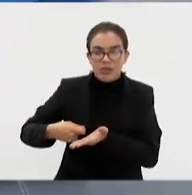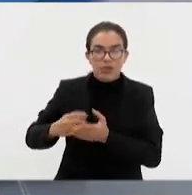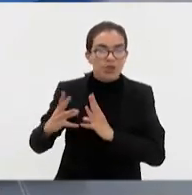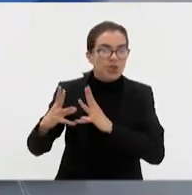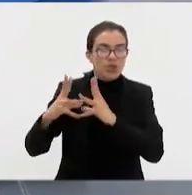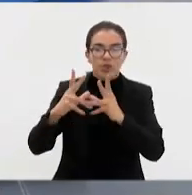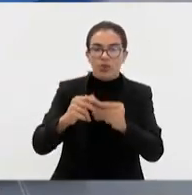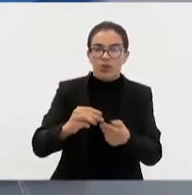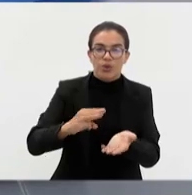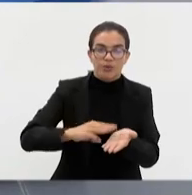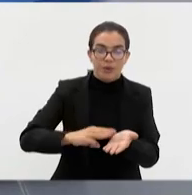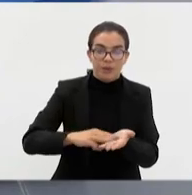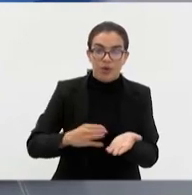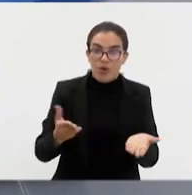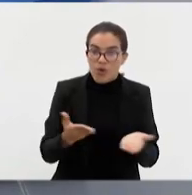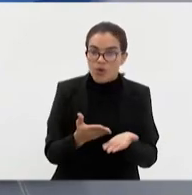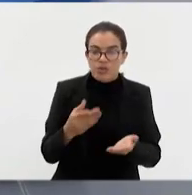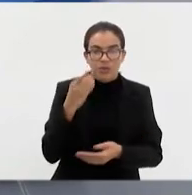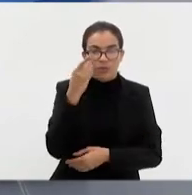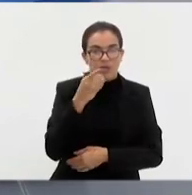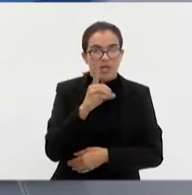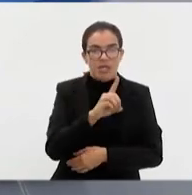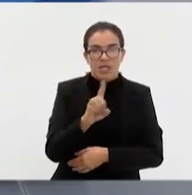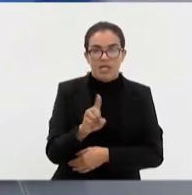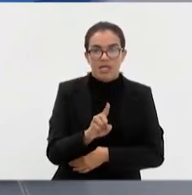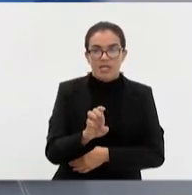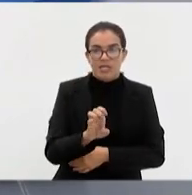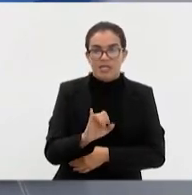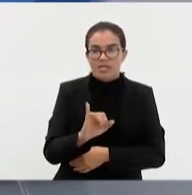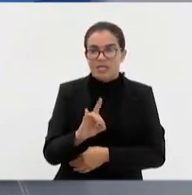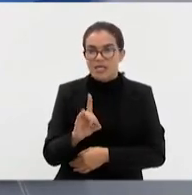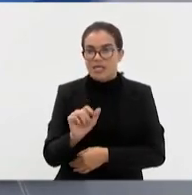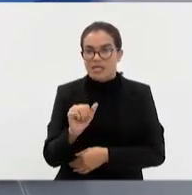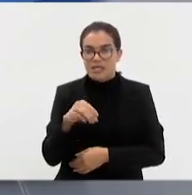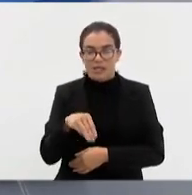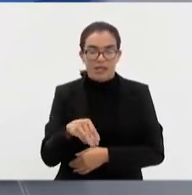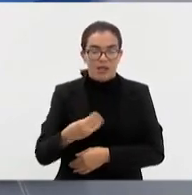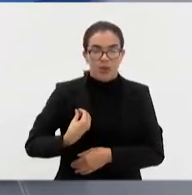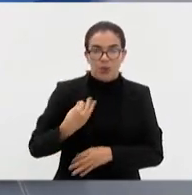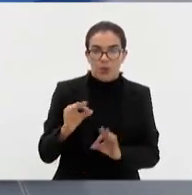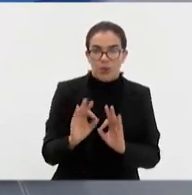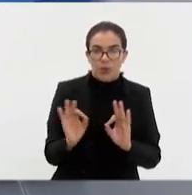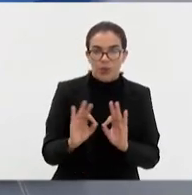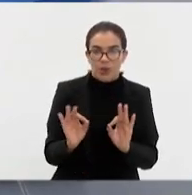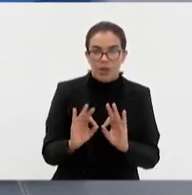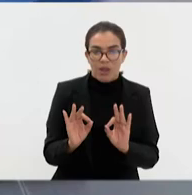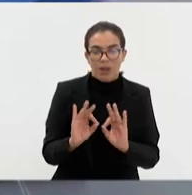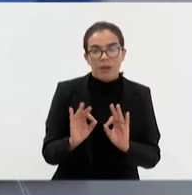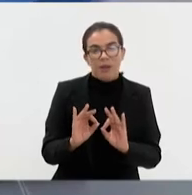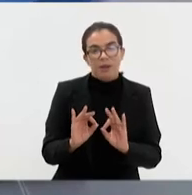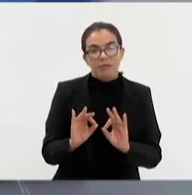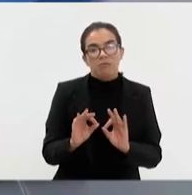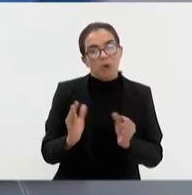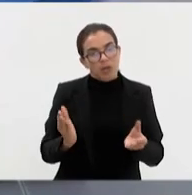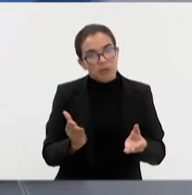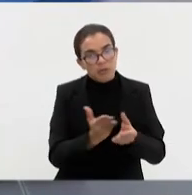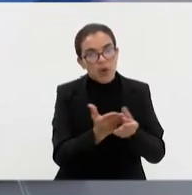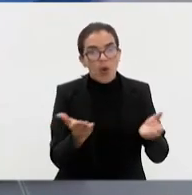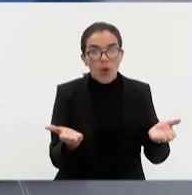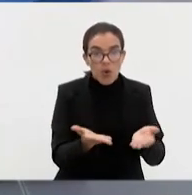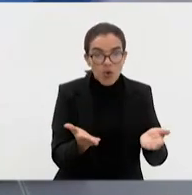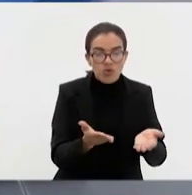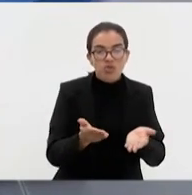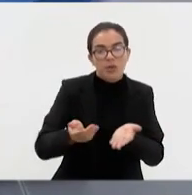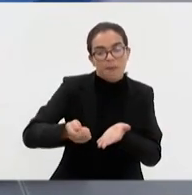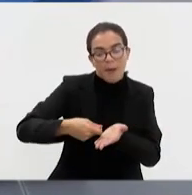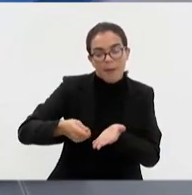hoje, porque a deputada Zeidan não se encontra. Mas acho que pode dar entrada e depois escolher a assinatura. Isso. O primeiro, aproveitar